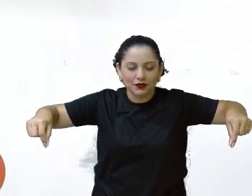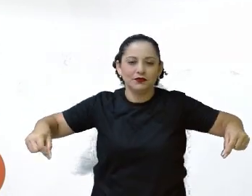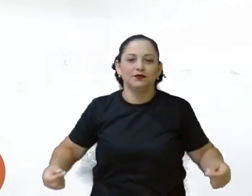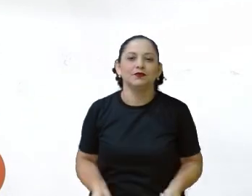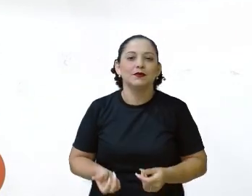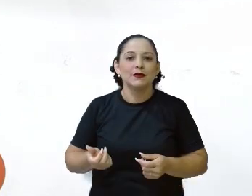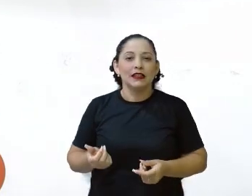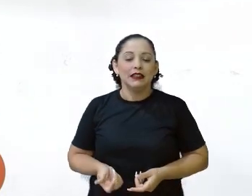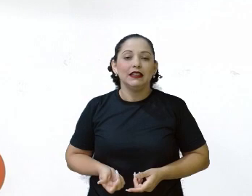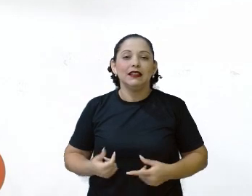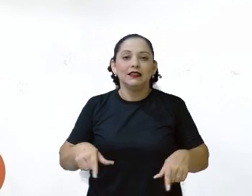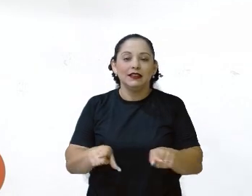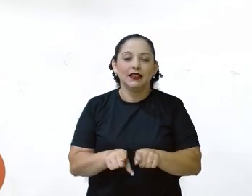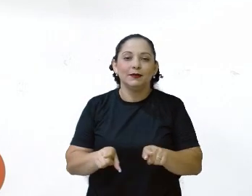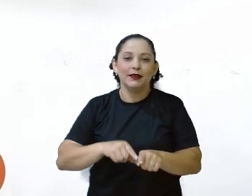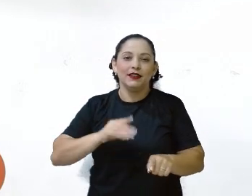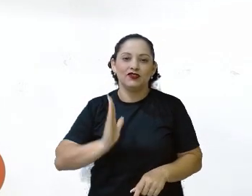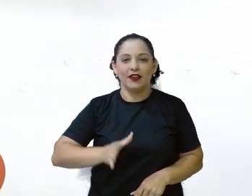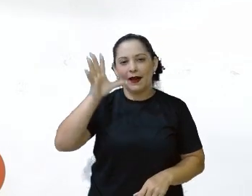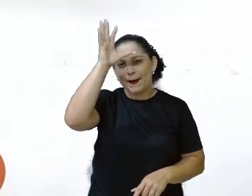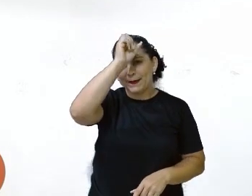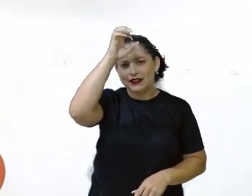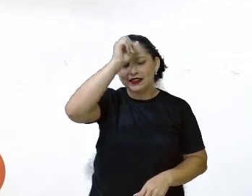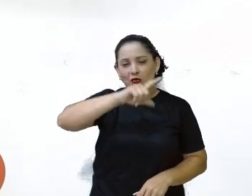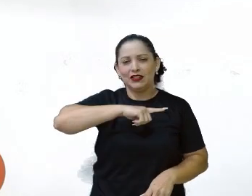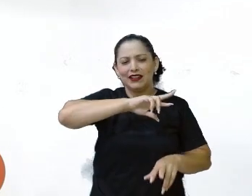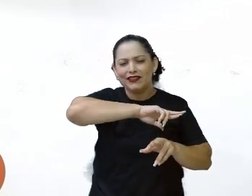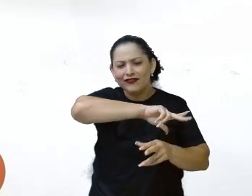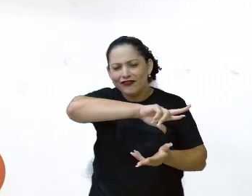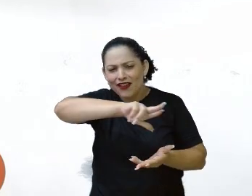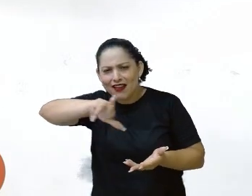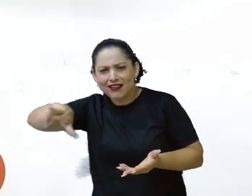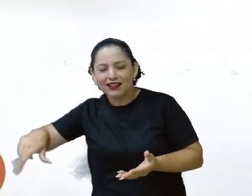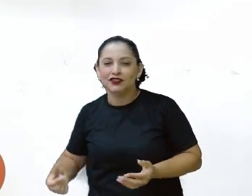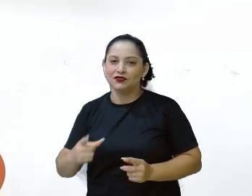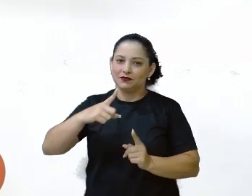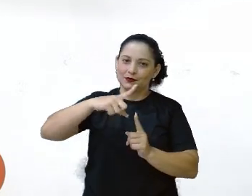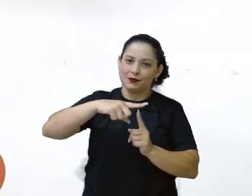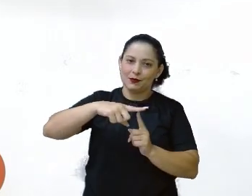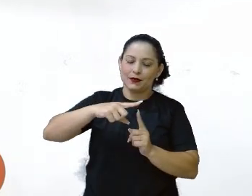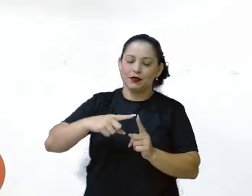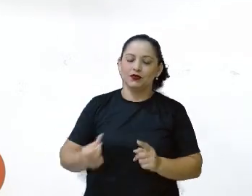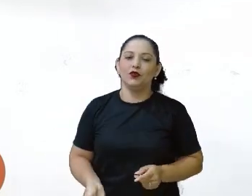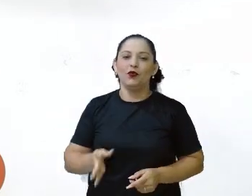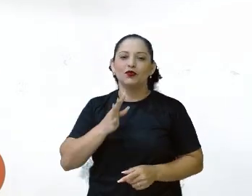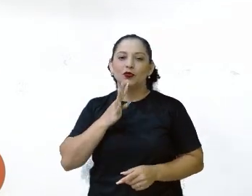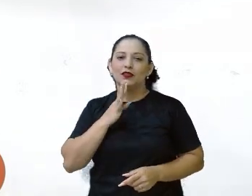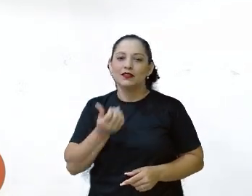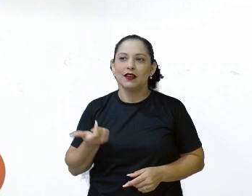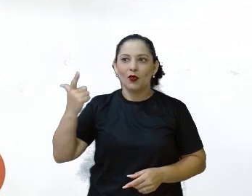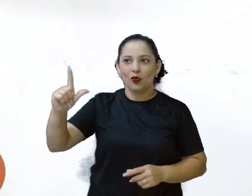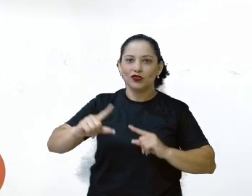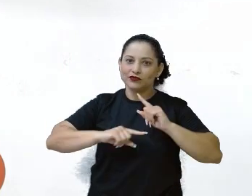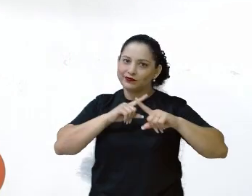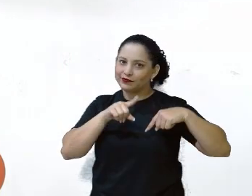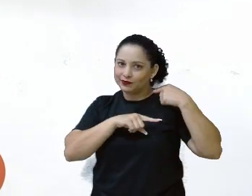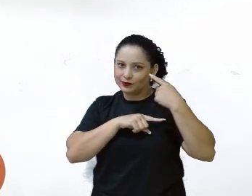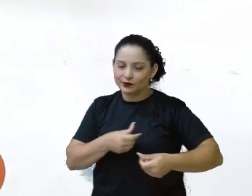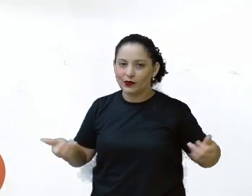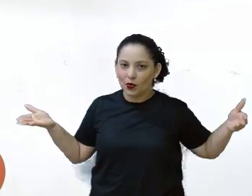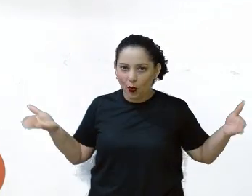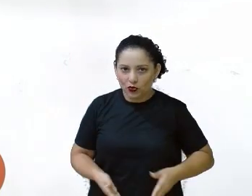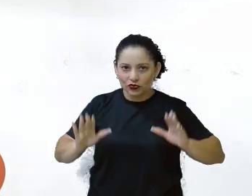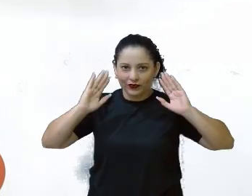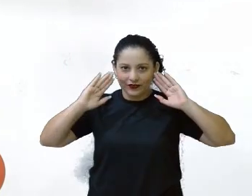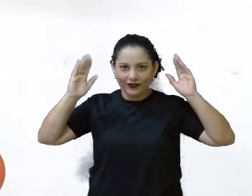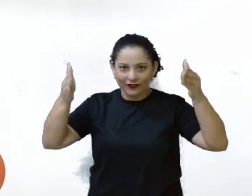aprendeu também que existem outras grandezas, né? Trabalharemos as demais em breve. Hoje, a gente